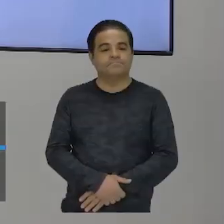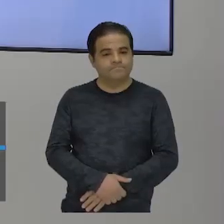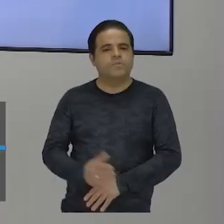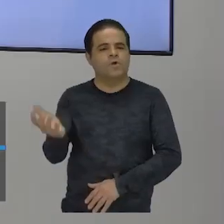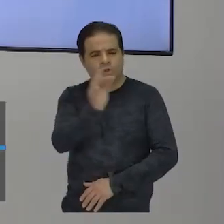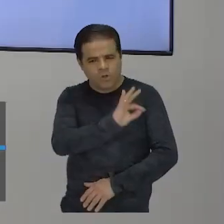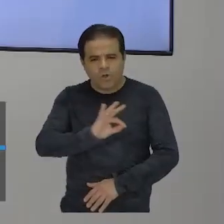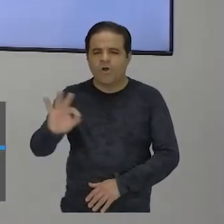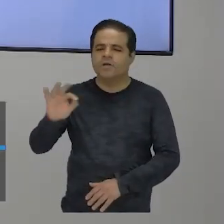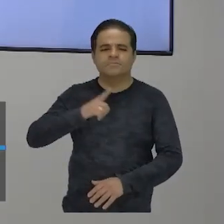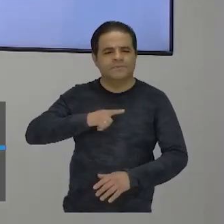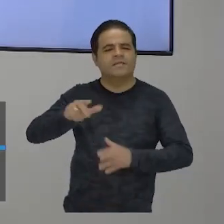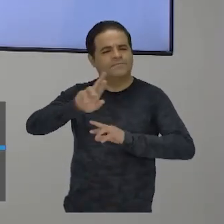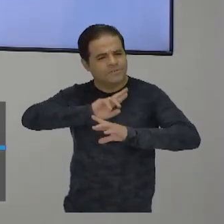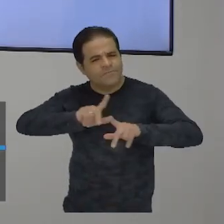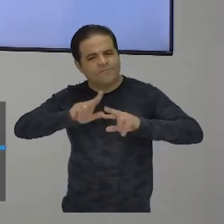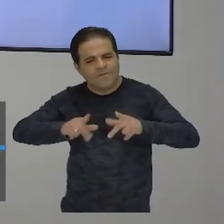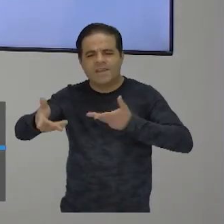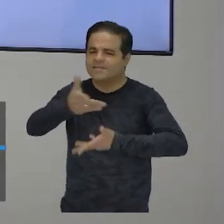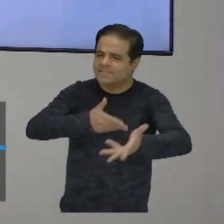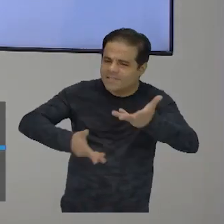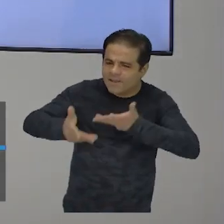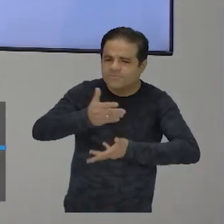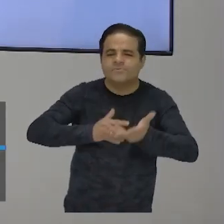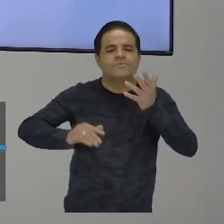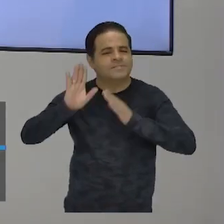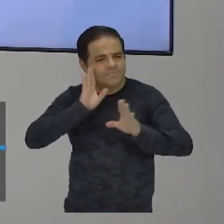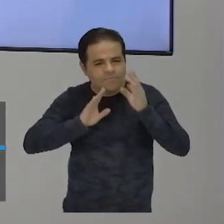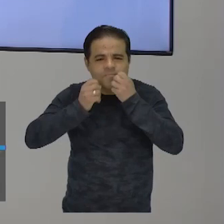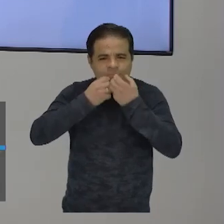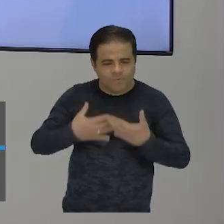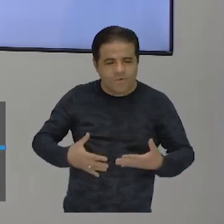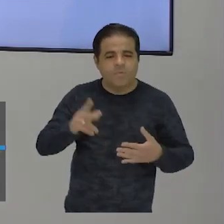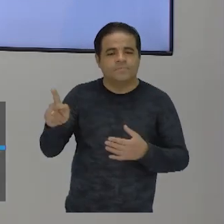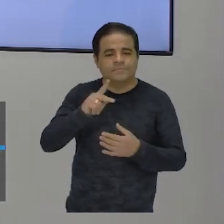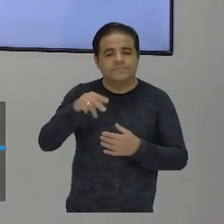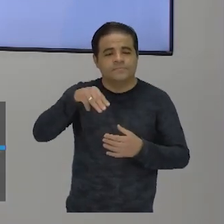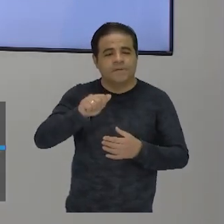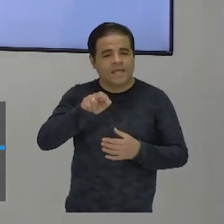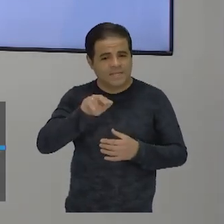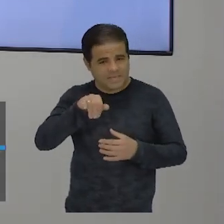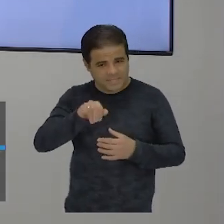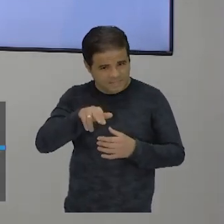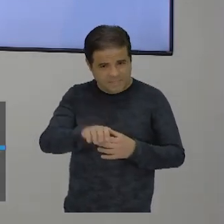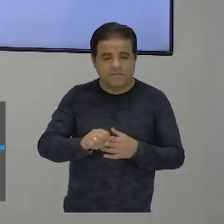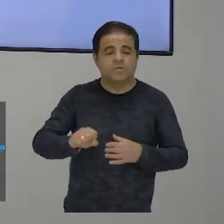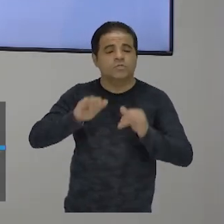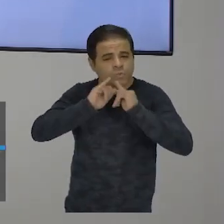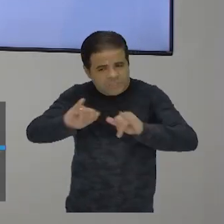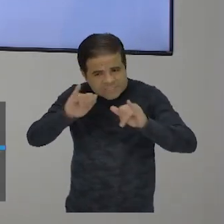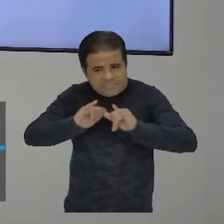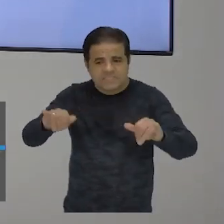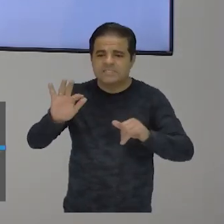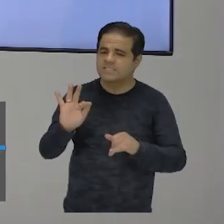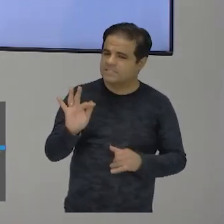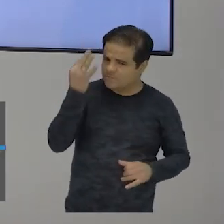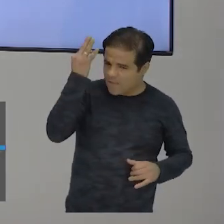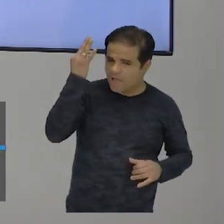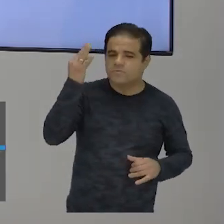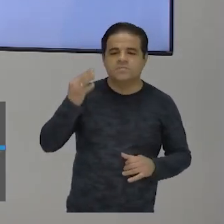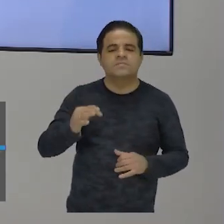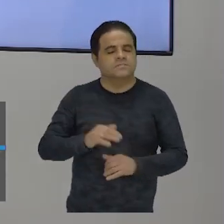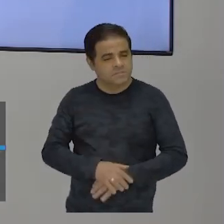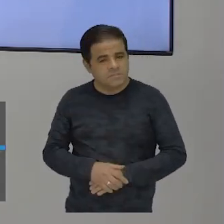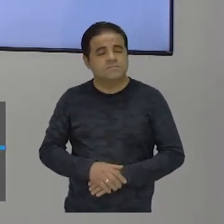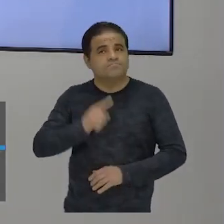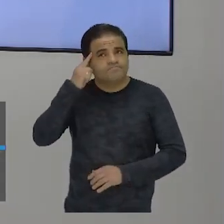Ótimo, tivemos várias interações, que bom. Ó, os alunos da professora Marinês colocam o seguinte, notícias falsas